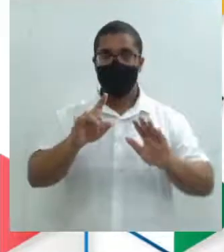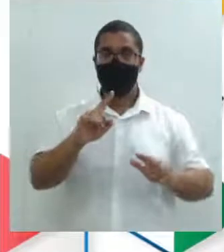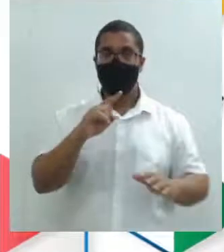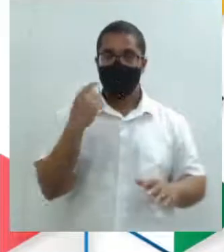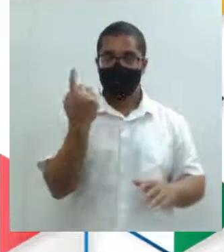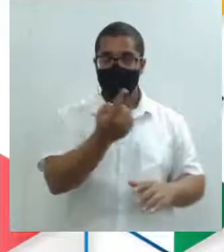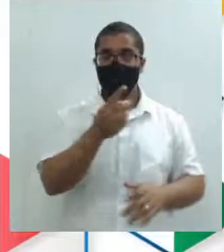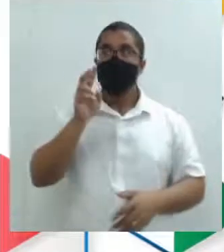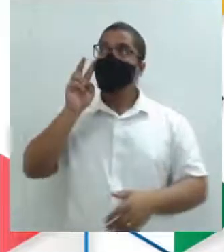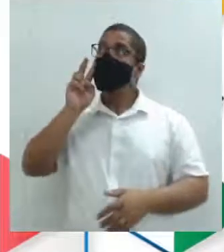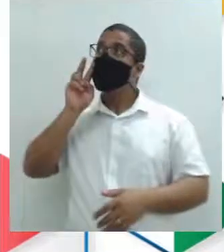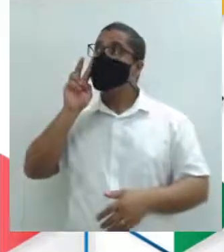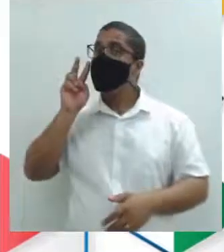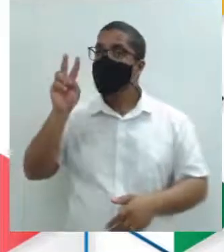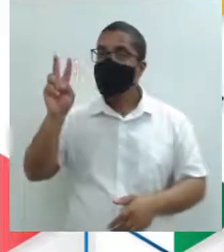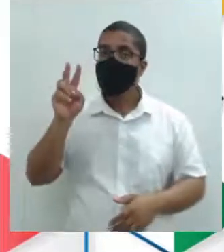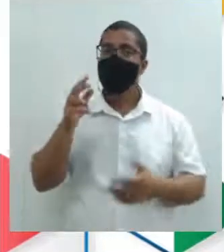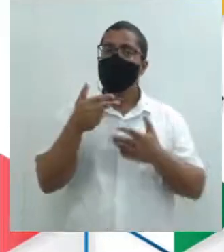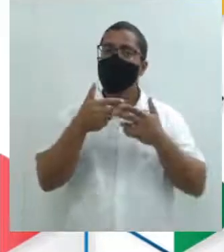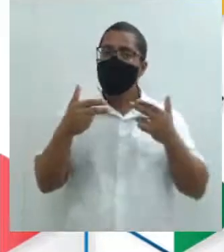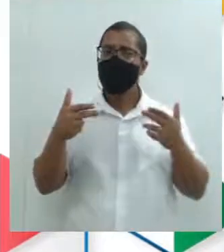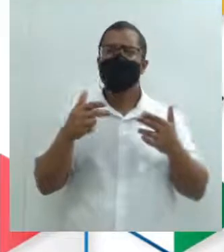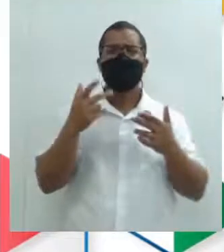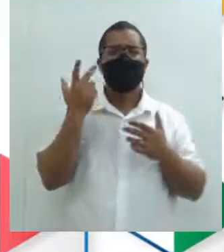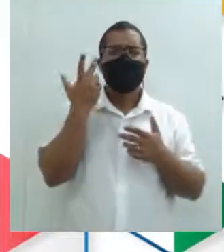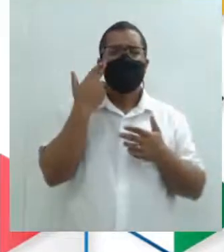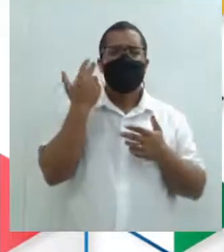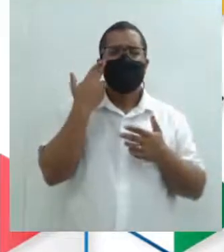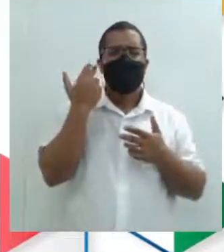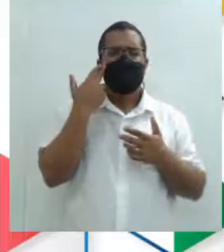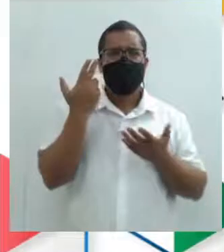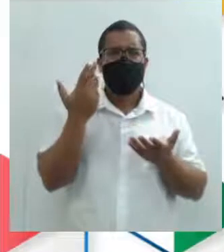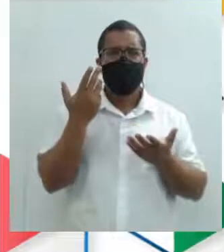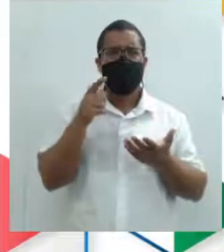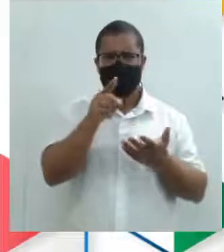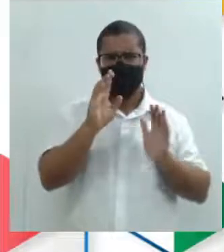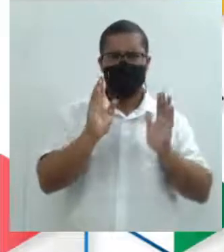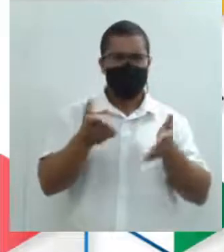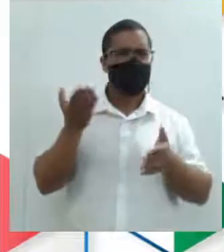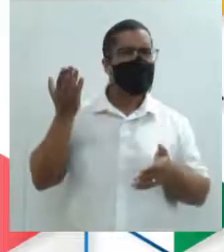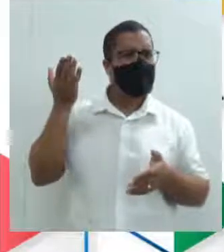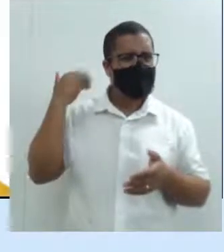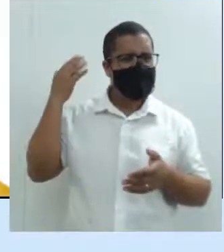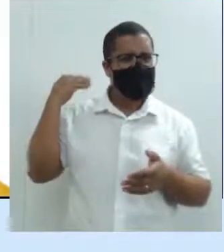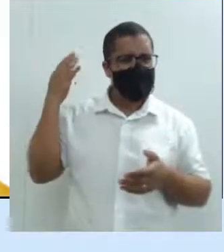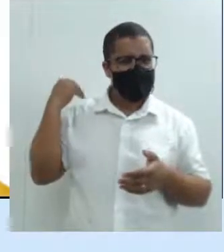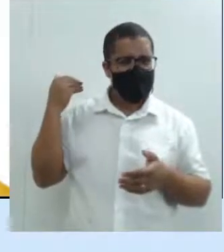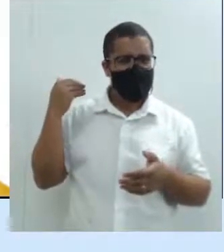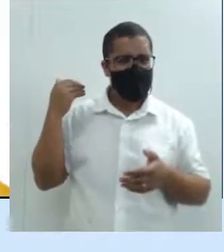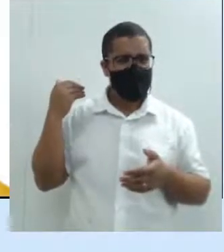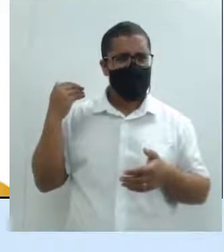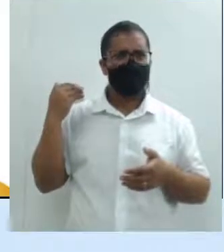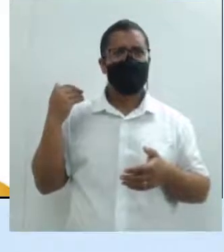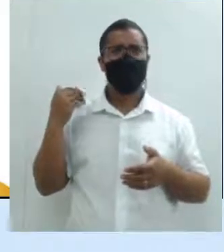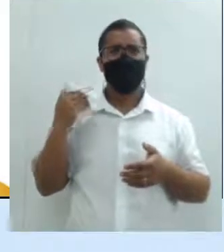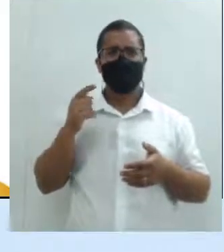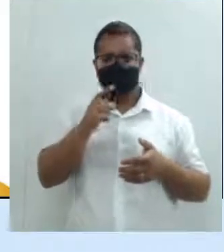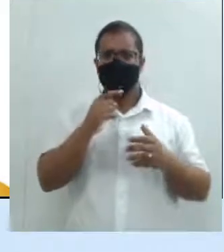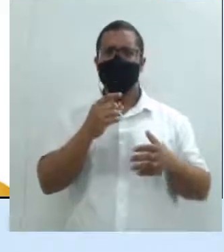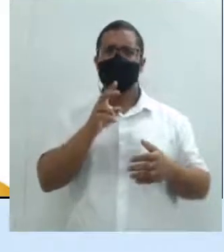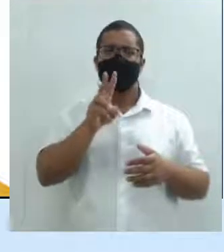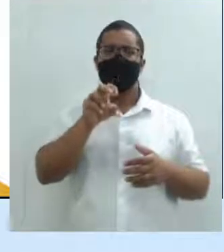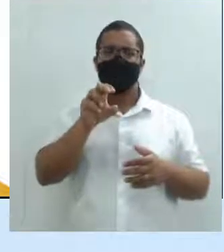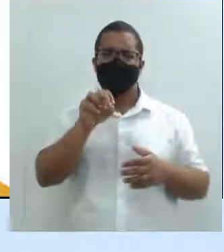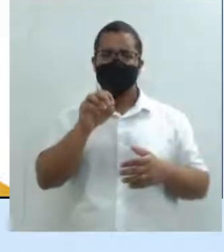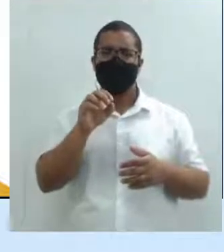estarmos vendo uma situação que é muito comum, não sei se vocês já viveram isso, mas quem tem vozinha em casa já